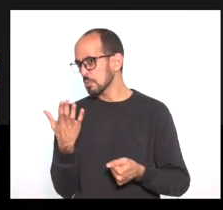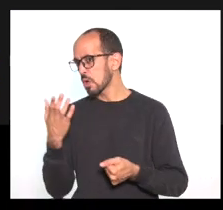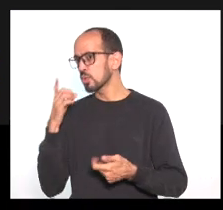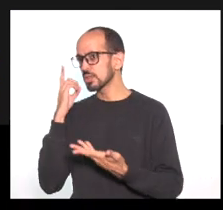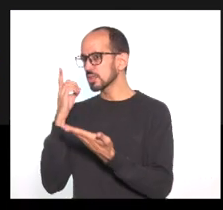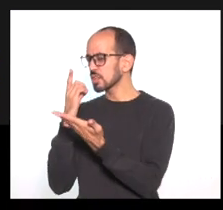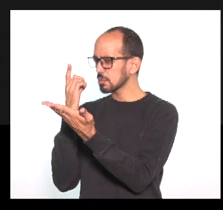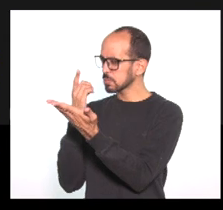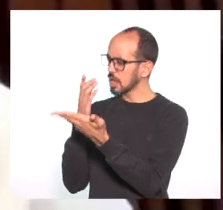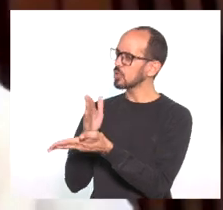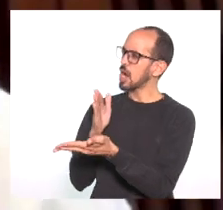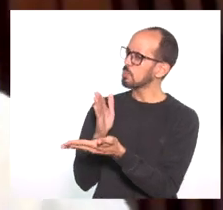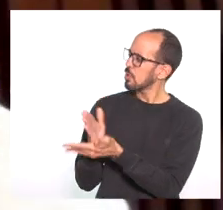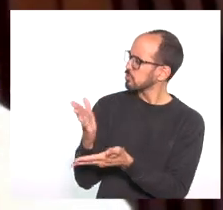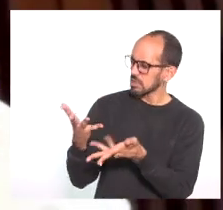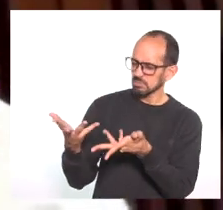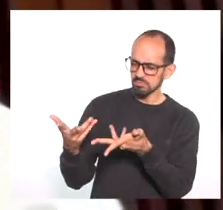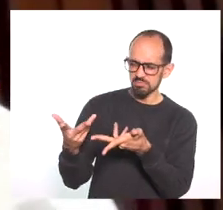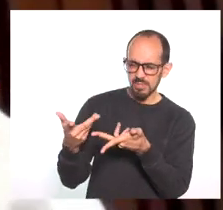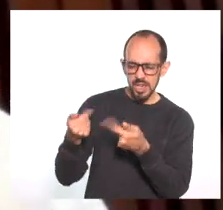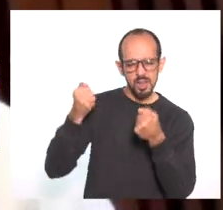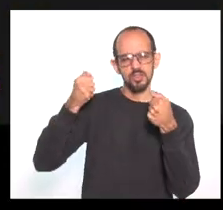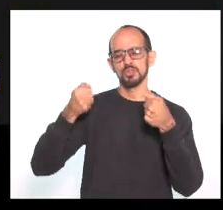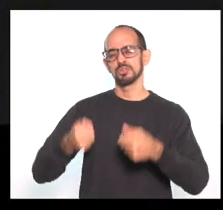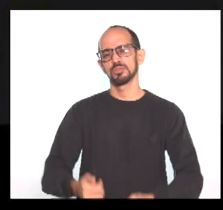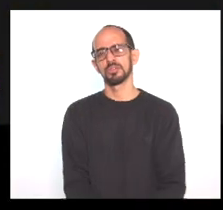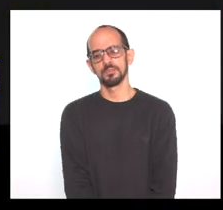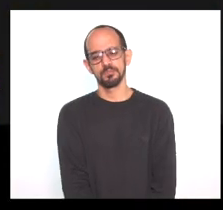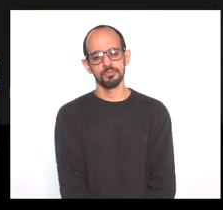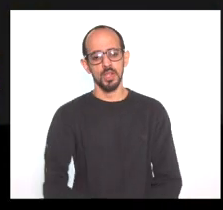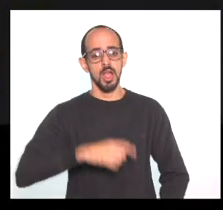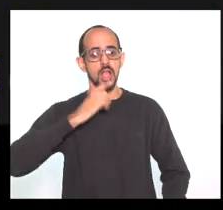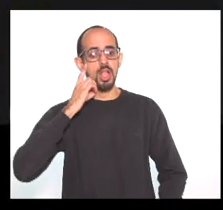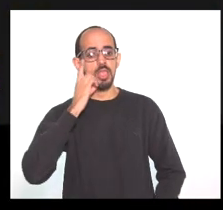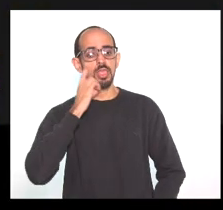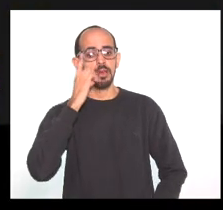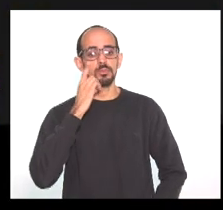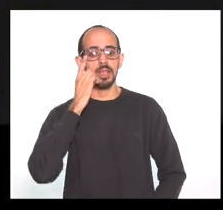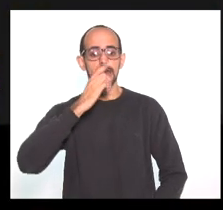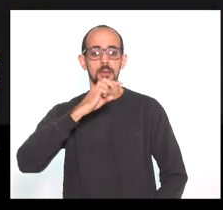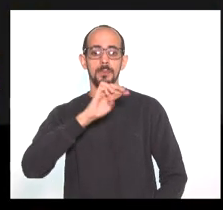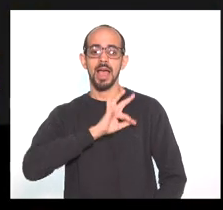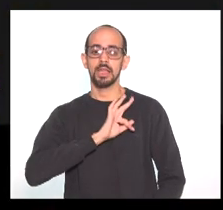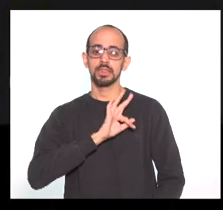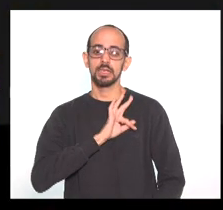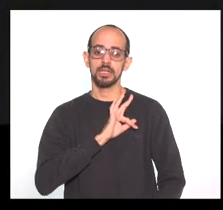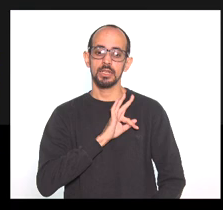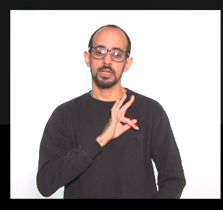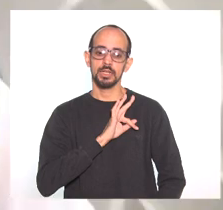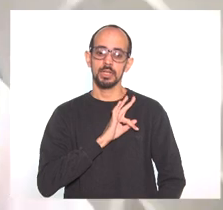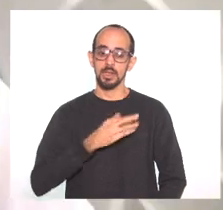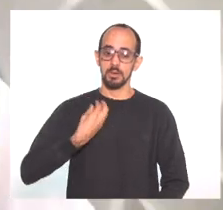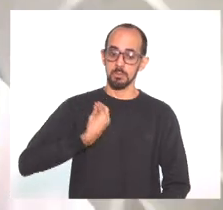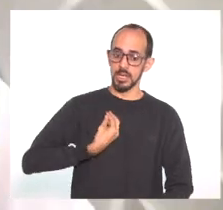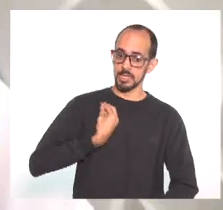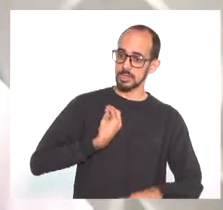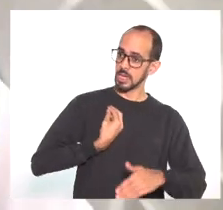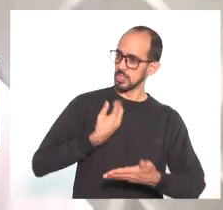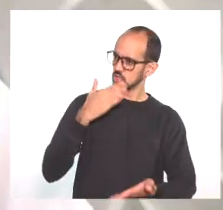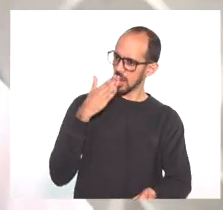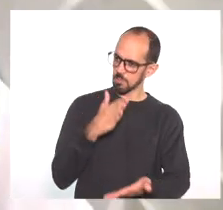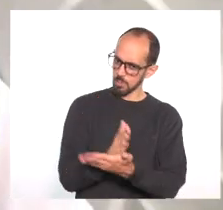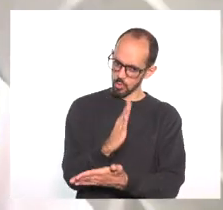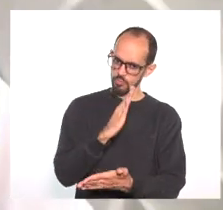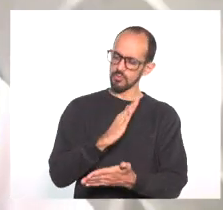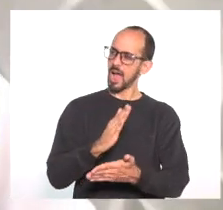Aprovado com mérito. Espetacular o programa de trabalho, presidente. Deputada Marta Rocha, presente. Presente, aprovado com voto